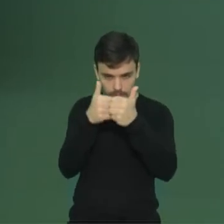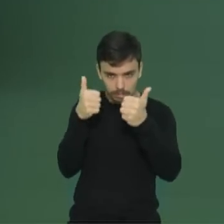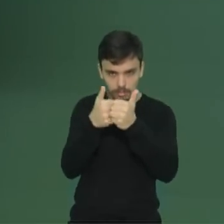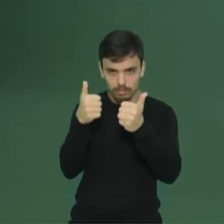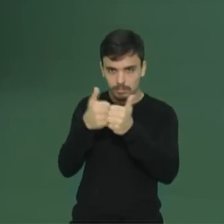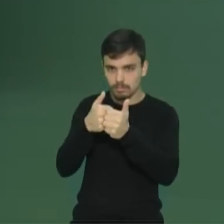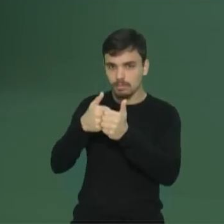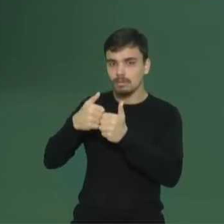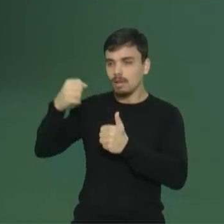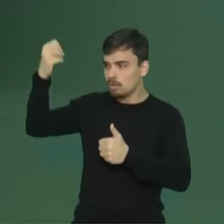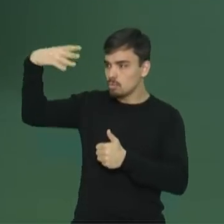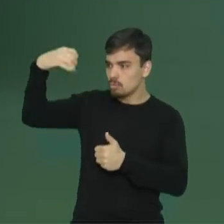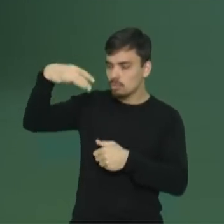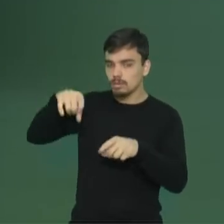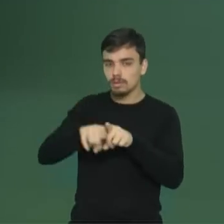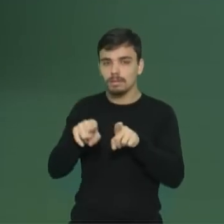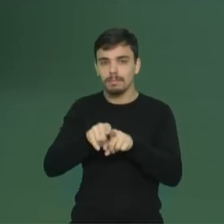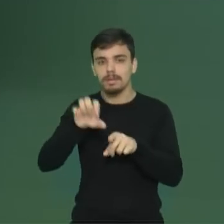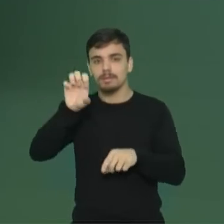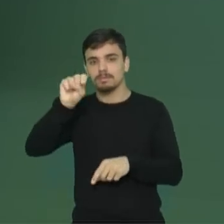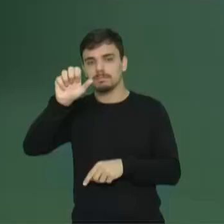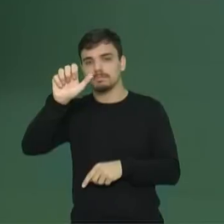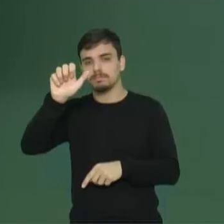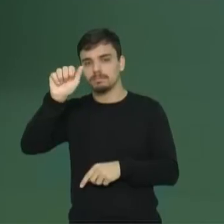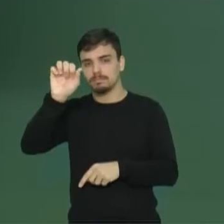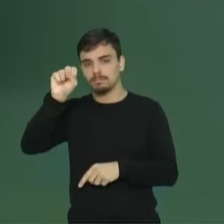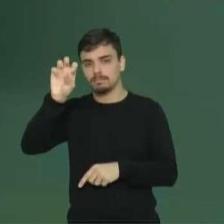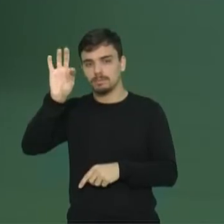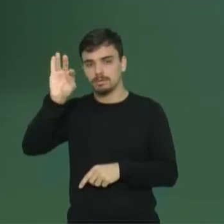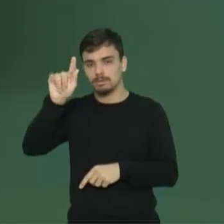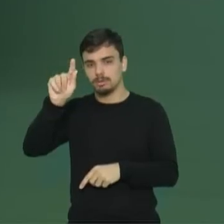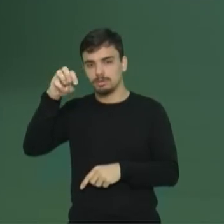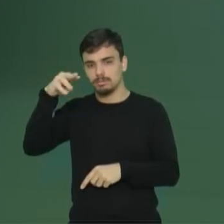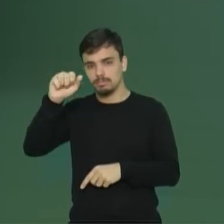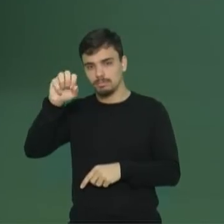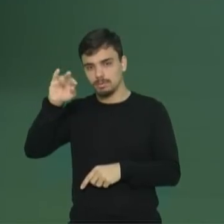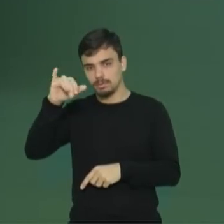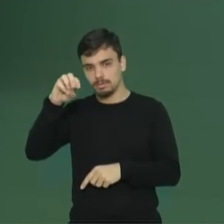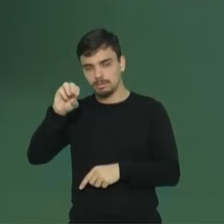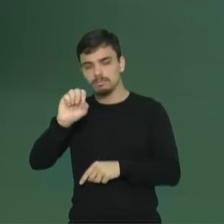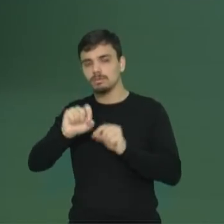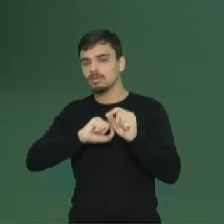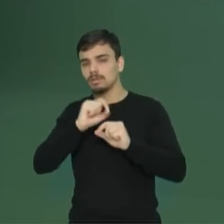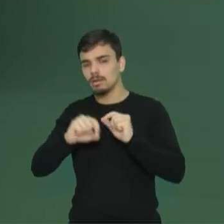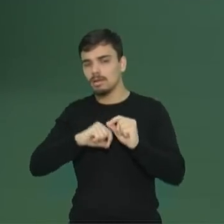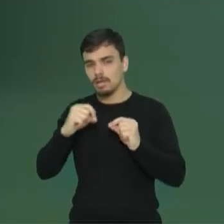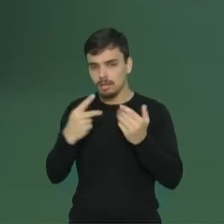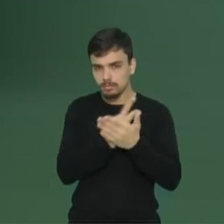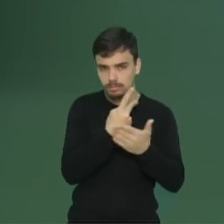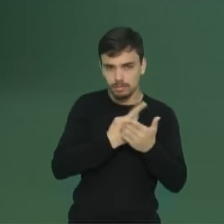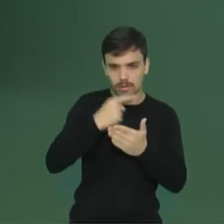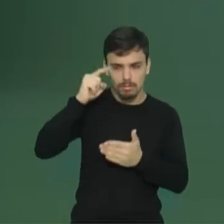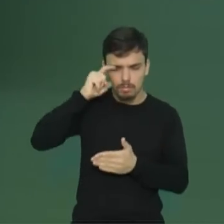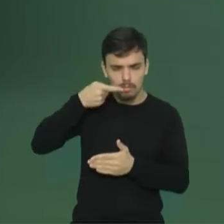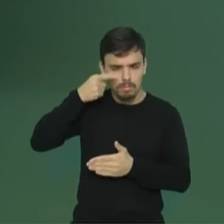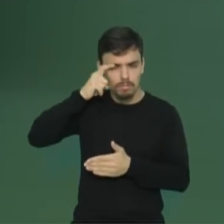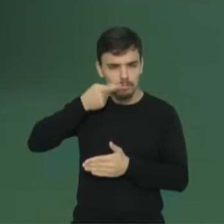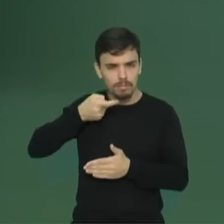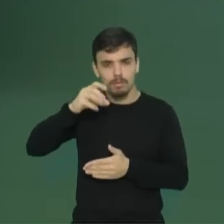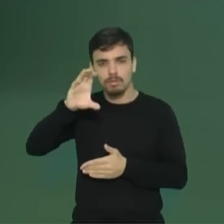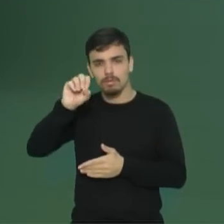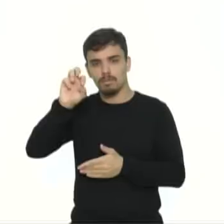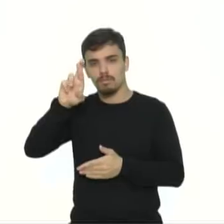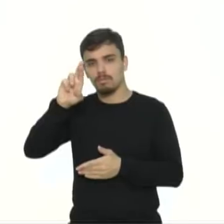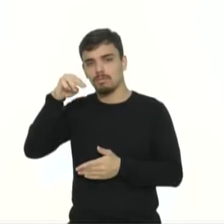convergente. E o astigmatismo que tem uma irregularidade na córnea, e eu preciso de uma lente que copie essa irregularidade para